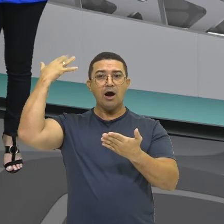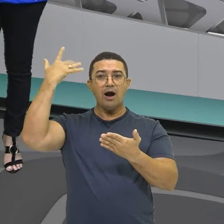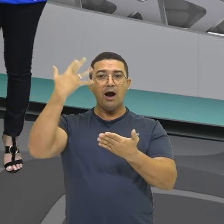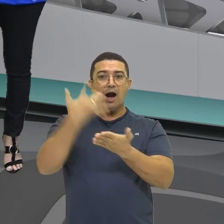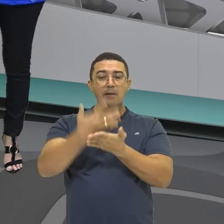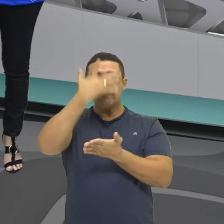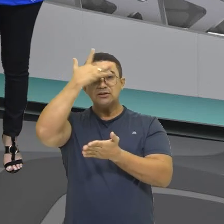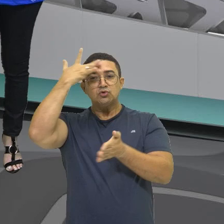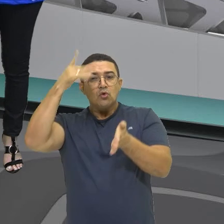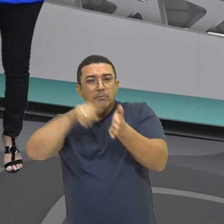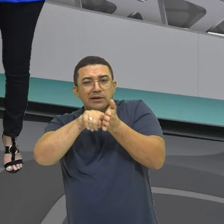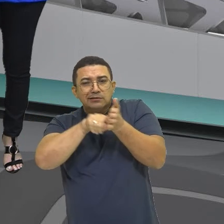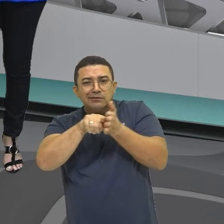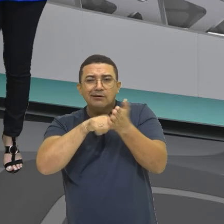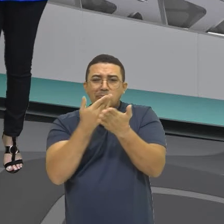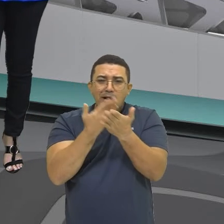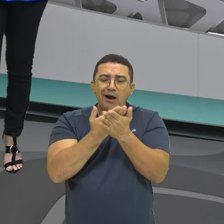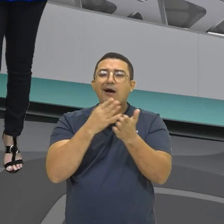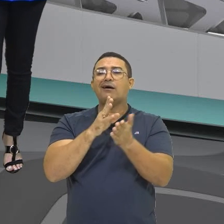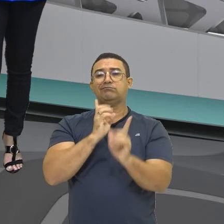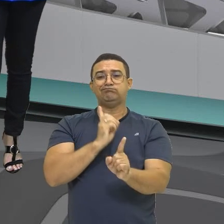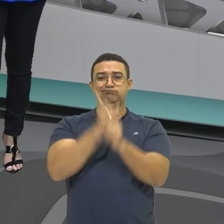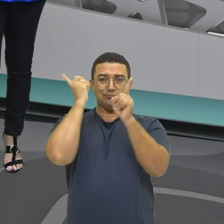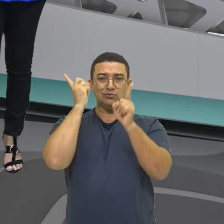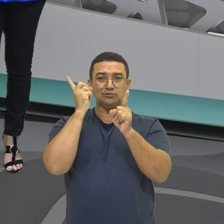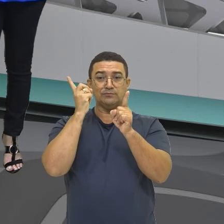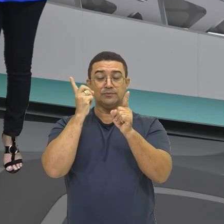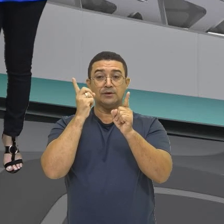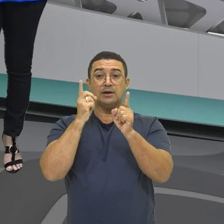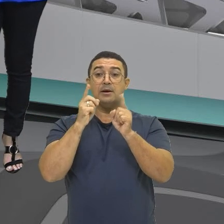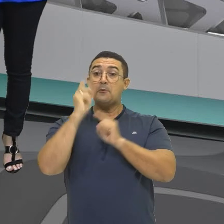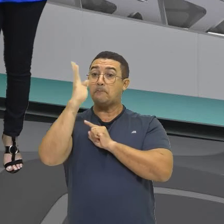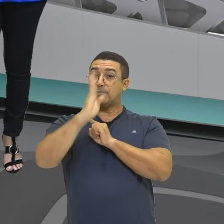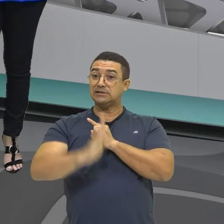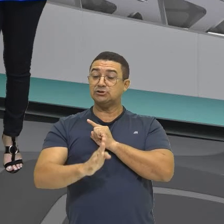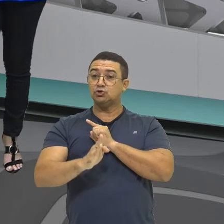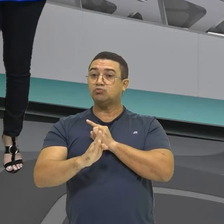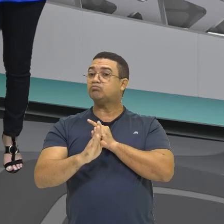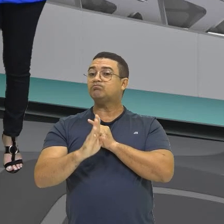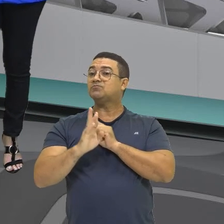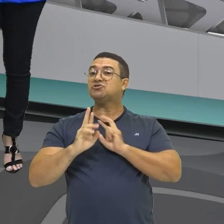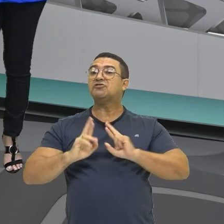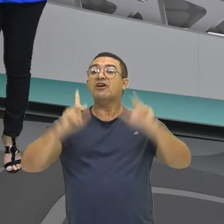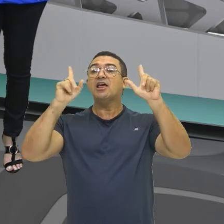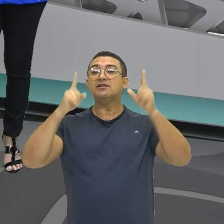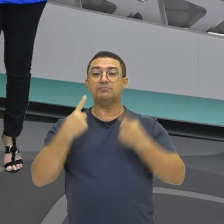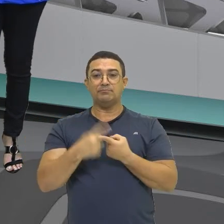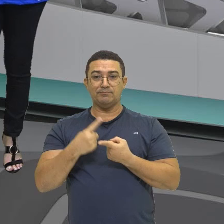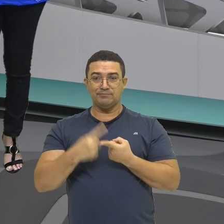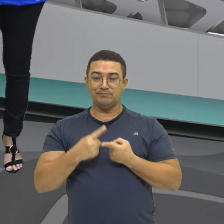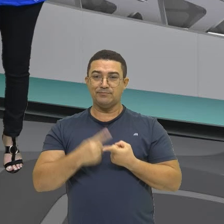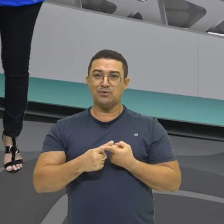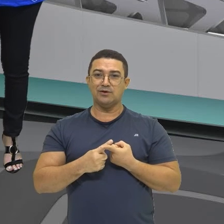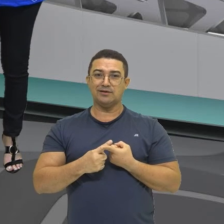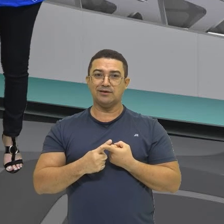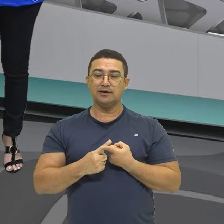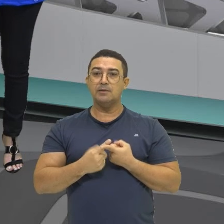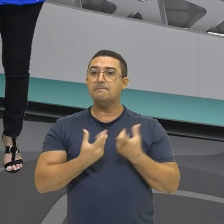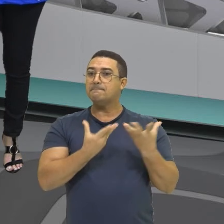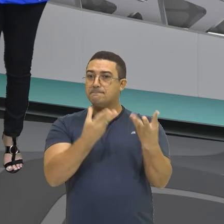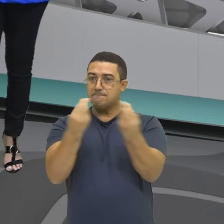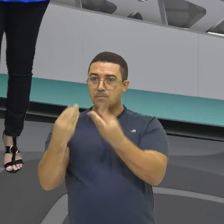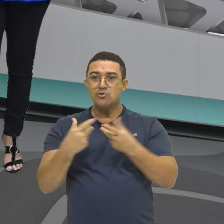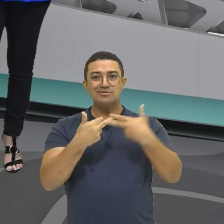estudiosos, através dos estudos. Mas nós temos um grande diferencial no Brasil. É muito difícil preservar.